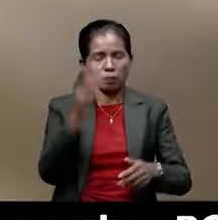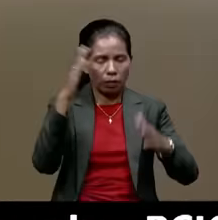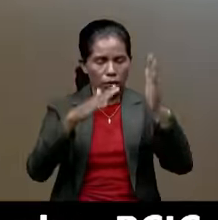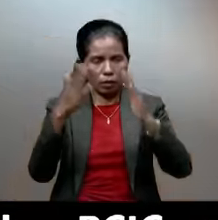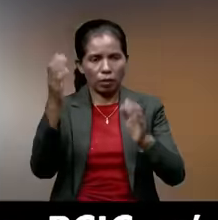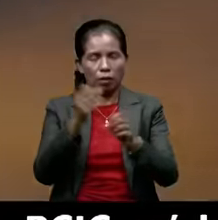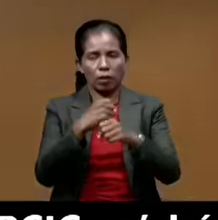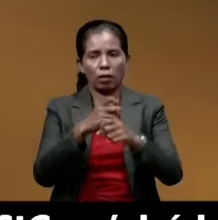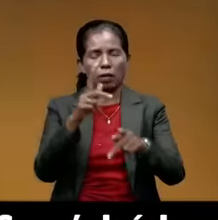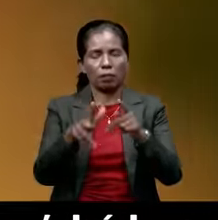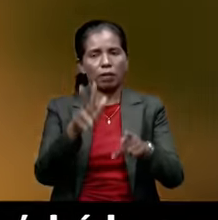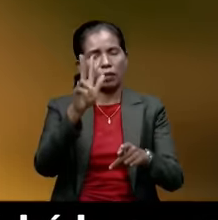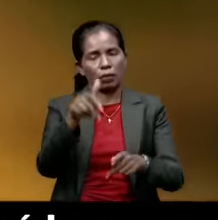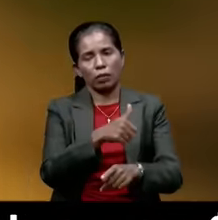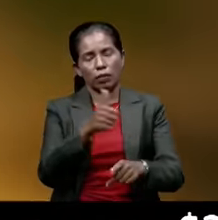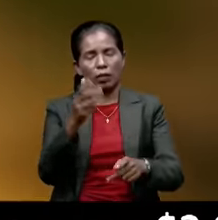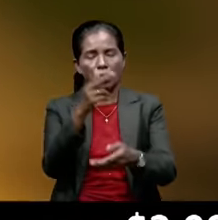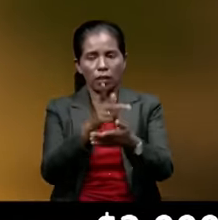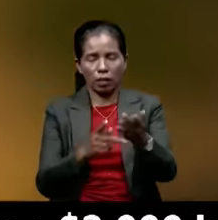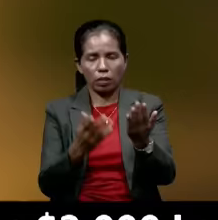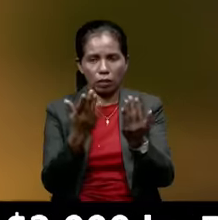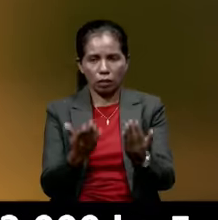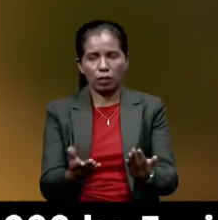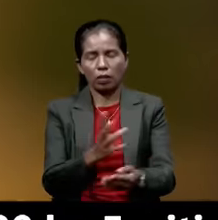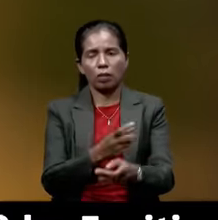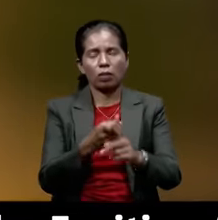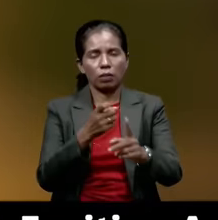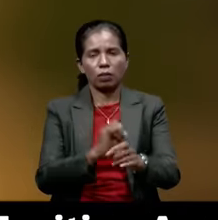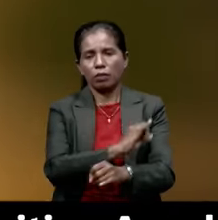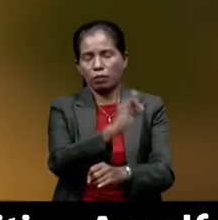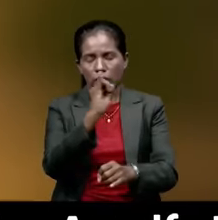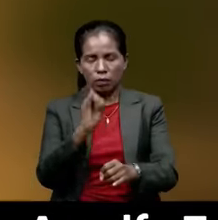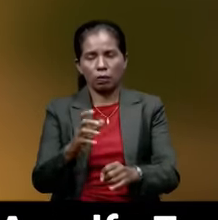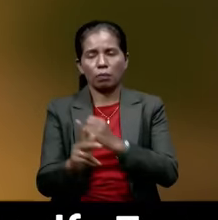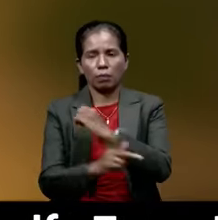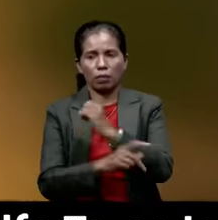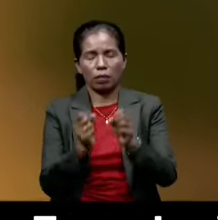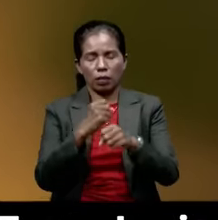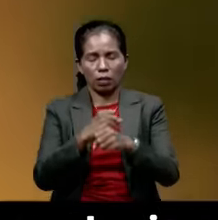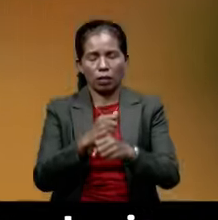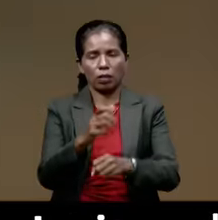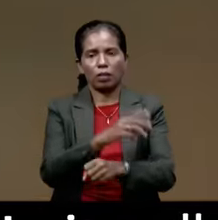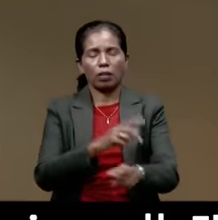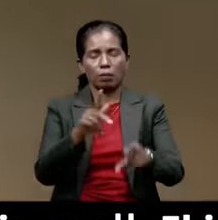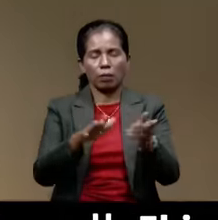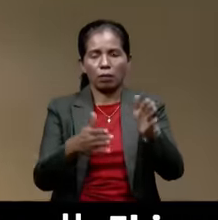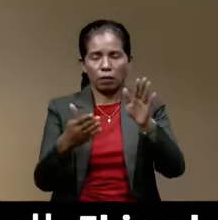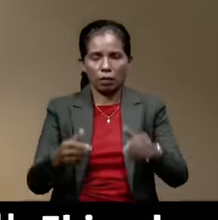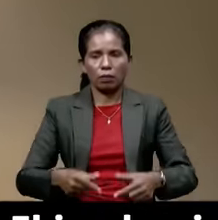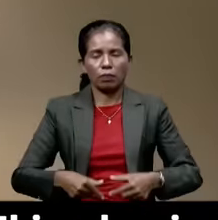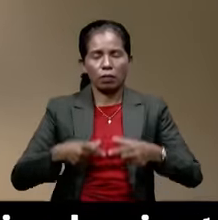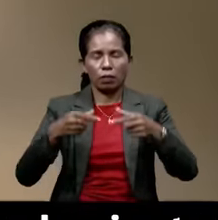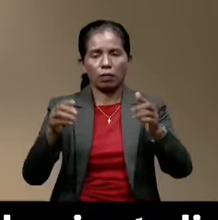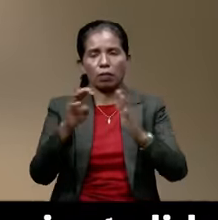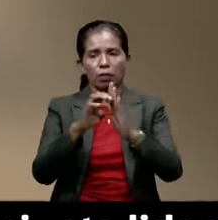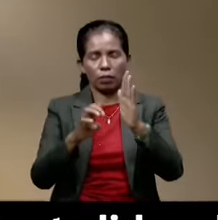mos sirada una en tolu selu kane grave enquanto parte investigação Portugal halo una autopsia ba mate isin lo entrega una ba